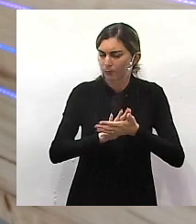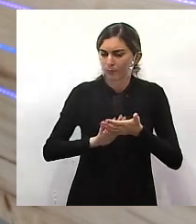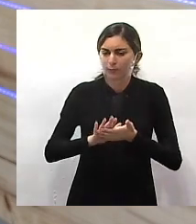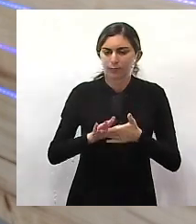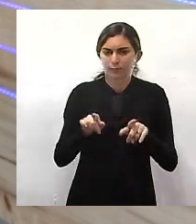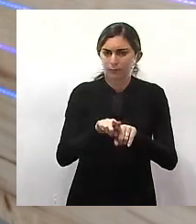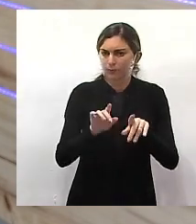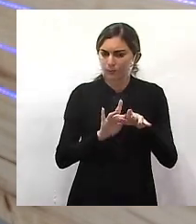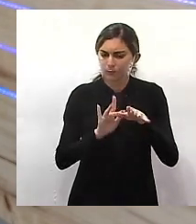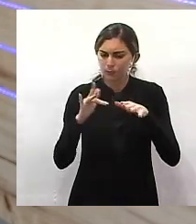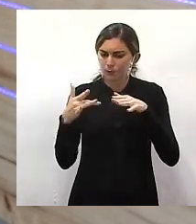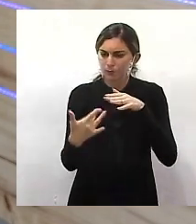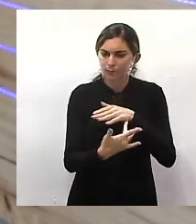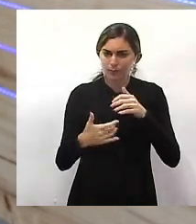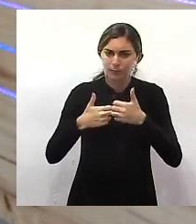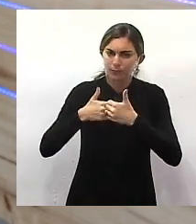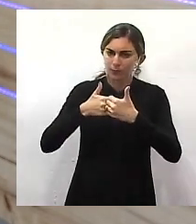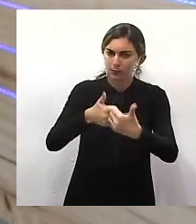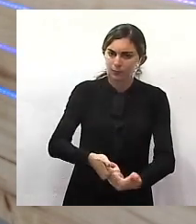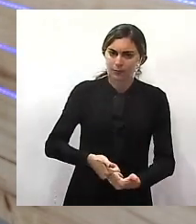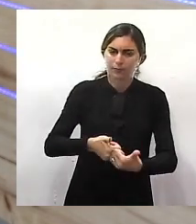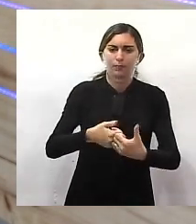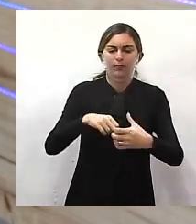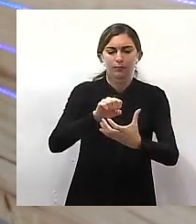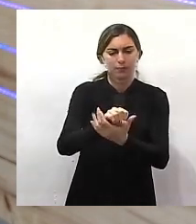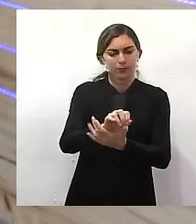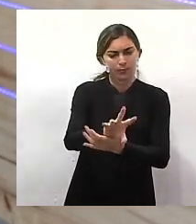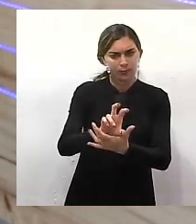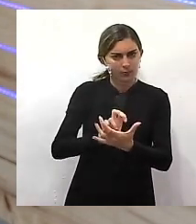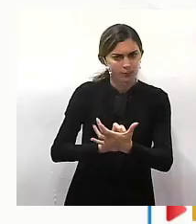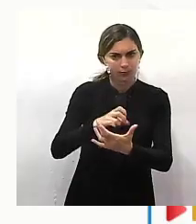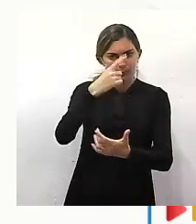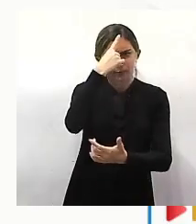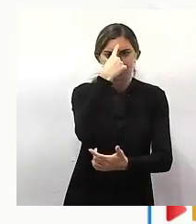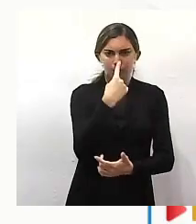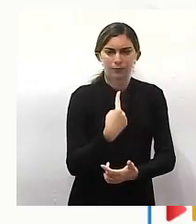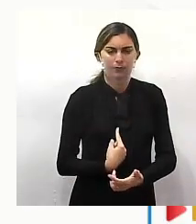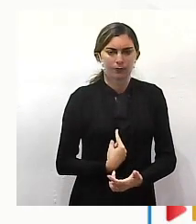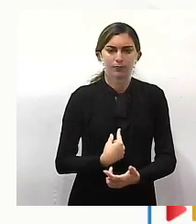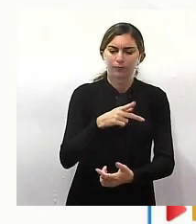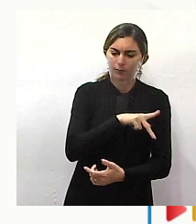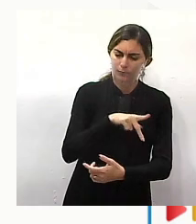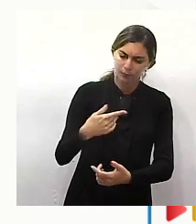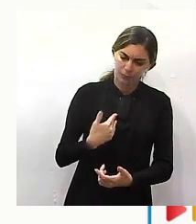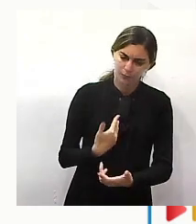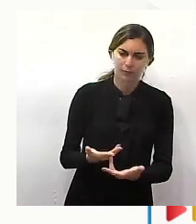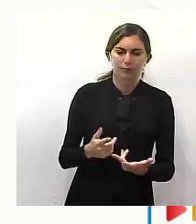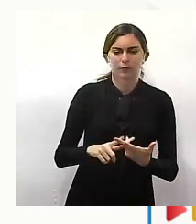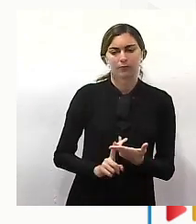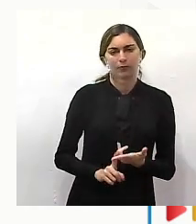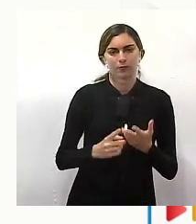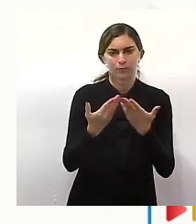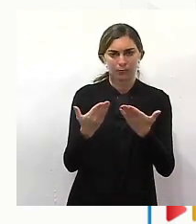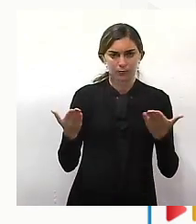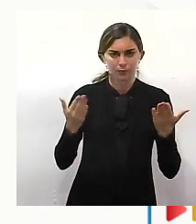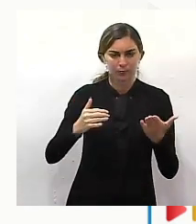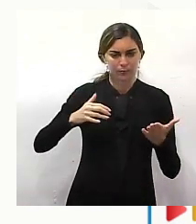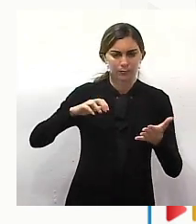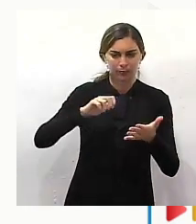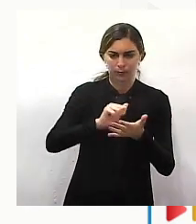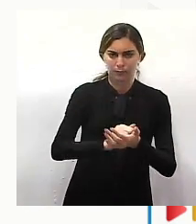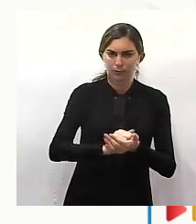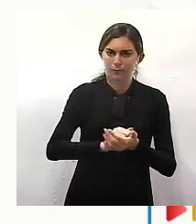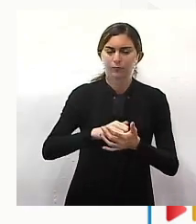redes, segue o perfil do EducaPE, segue o perfil do professor Antônio, que é professor _Antônio, se inscreve no